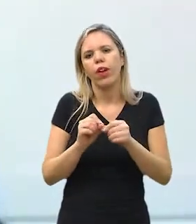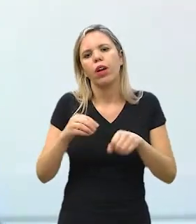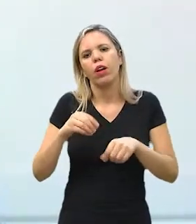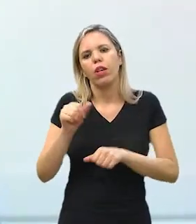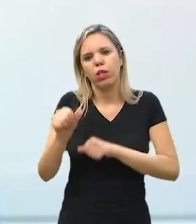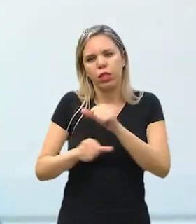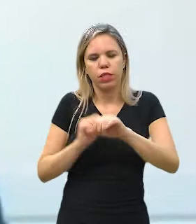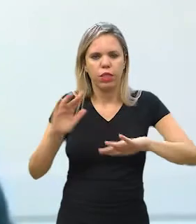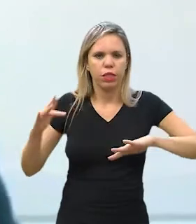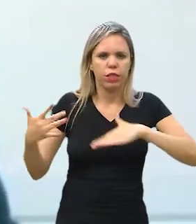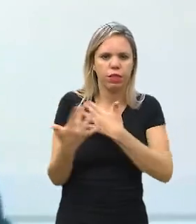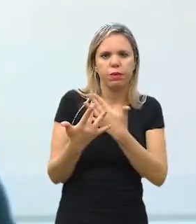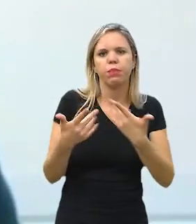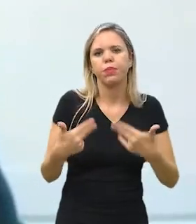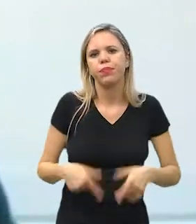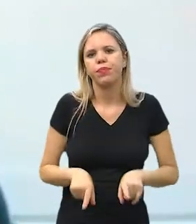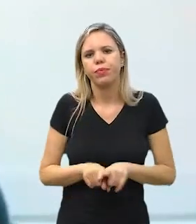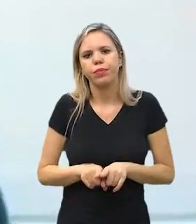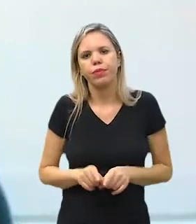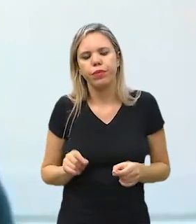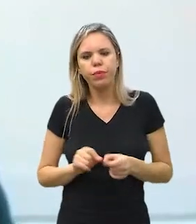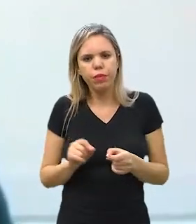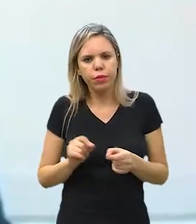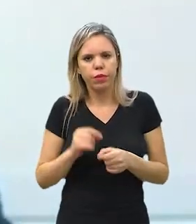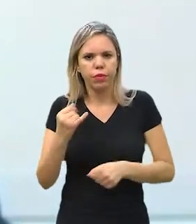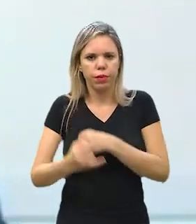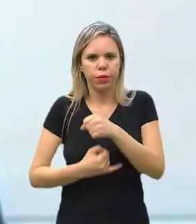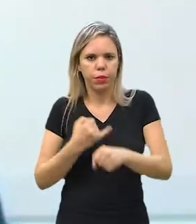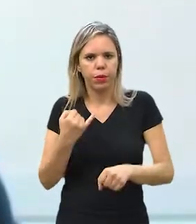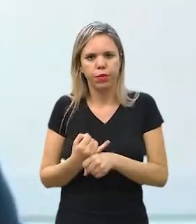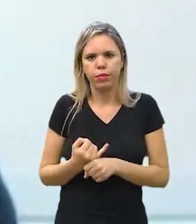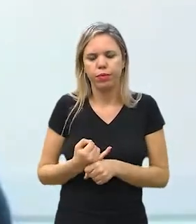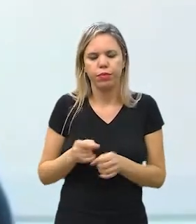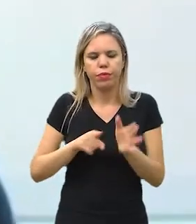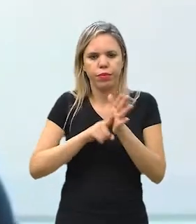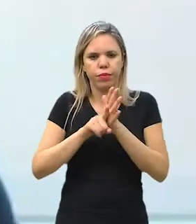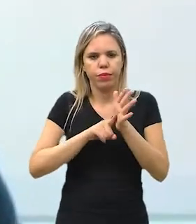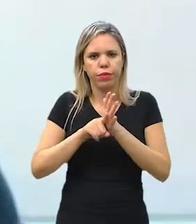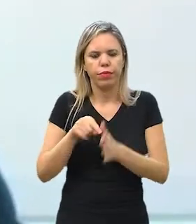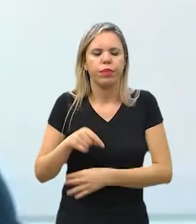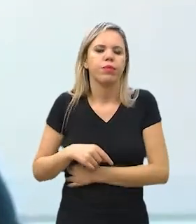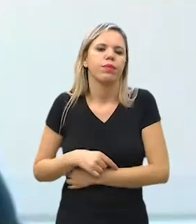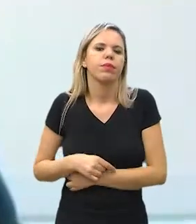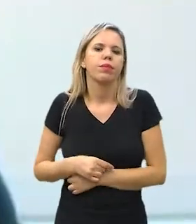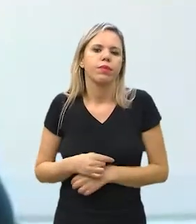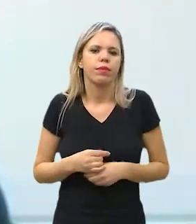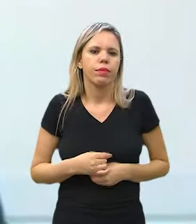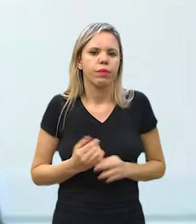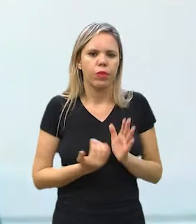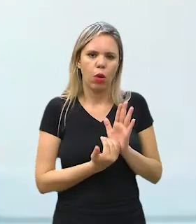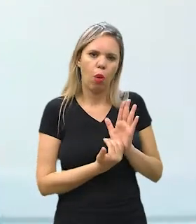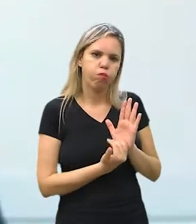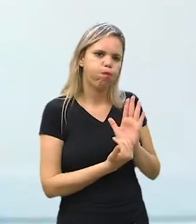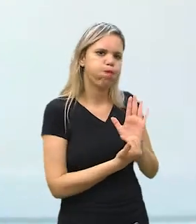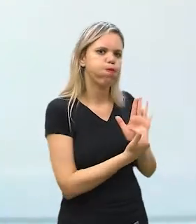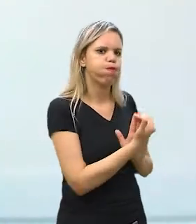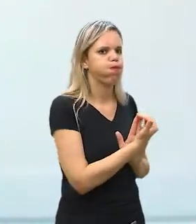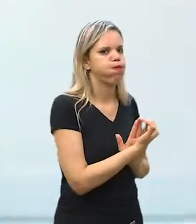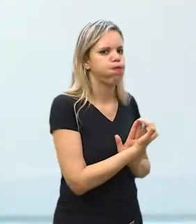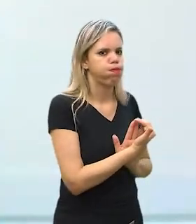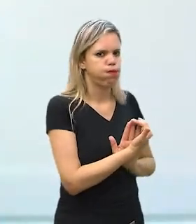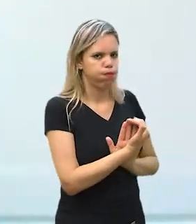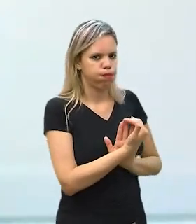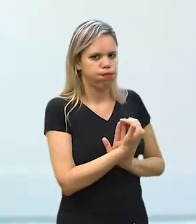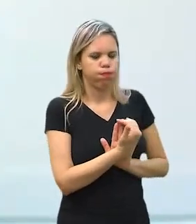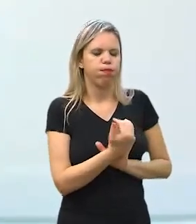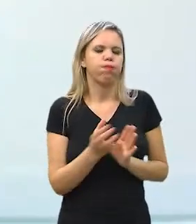eu passei a fazer mídias sociais, eu passei a fazer internet através de buscas, tá? Então,